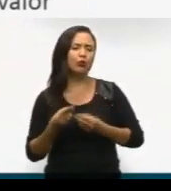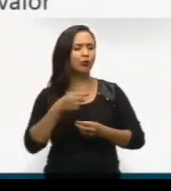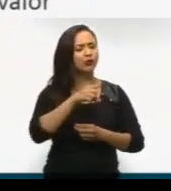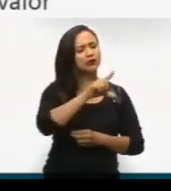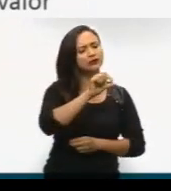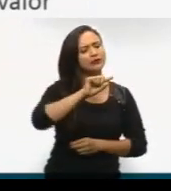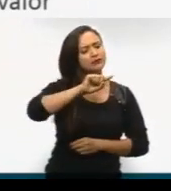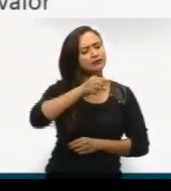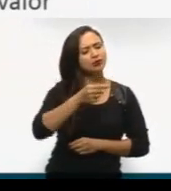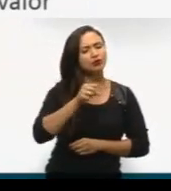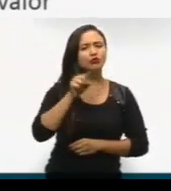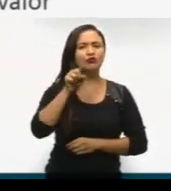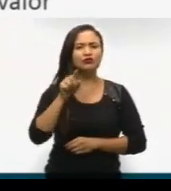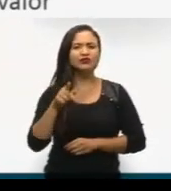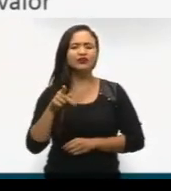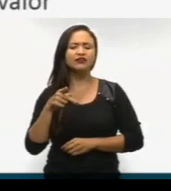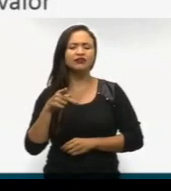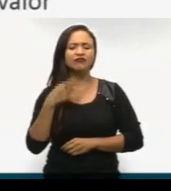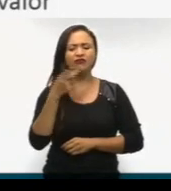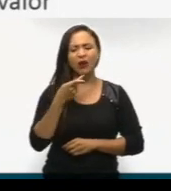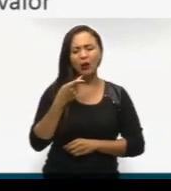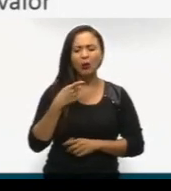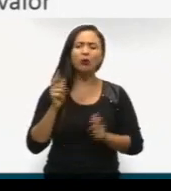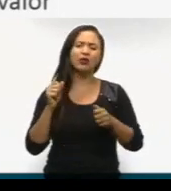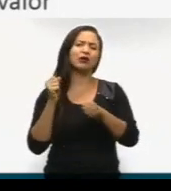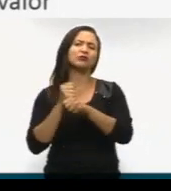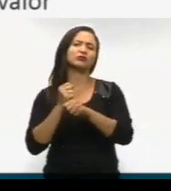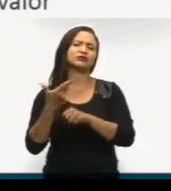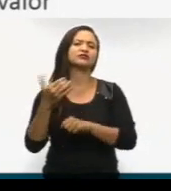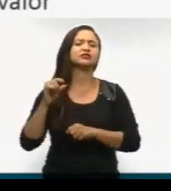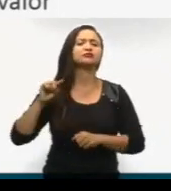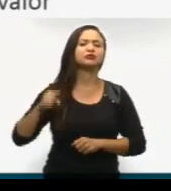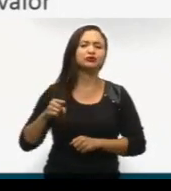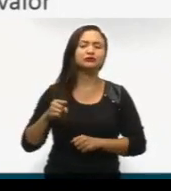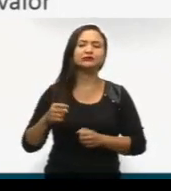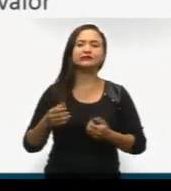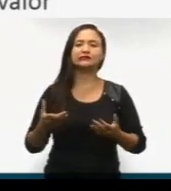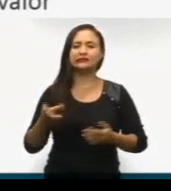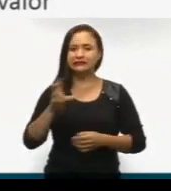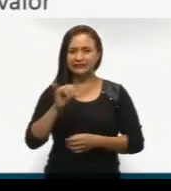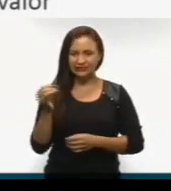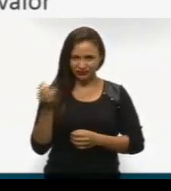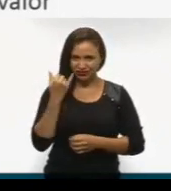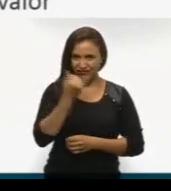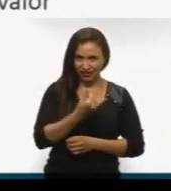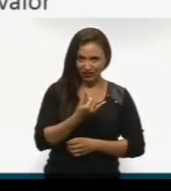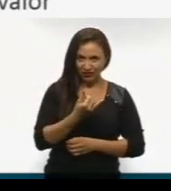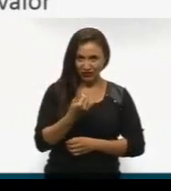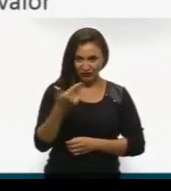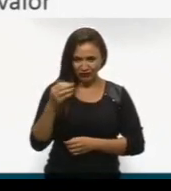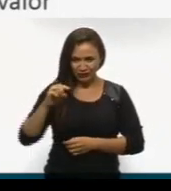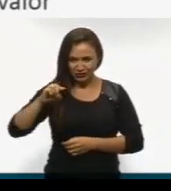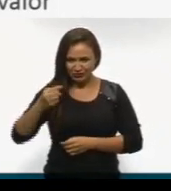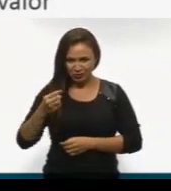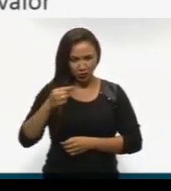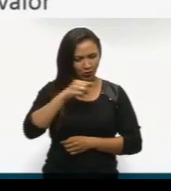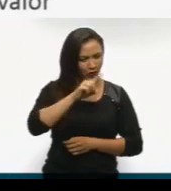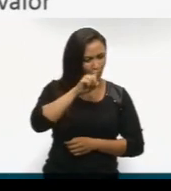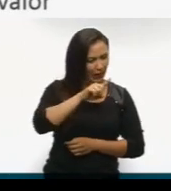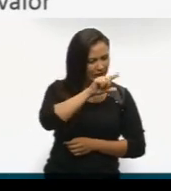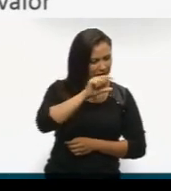mil e você falou que fazia por 20. Então aqui, meu amigo, você está lascado, você prometeu ela por 20 para o